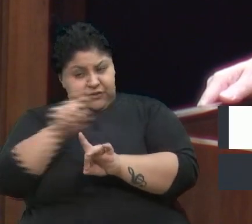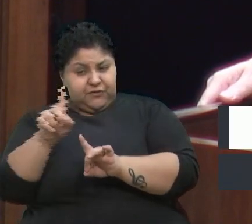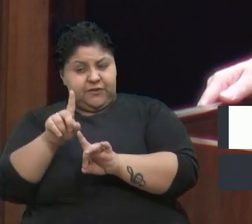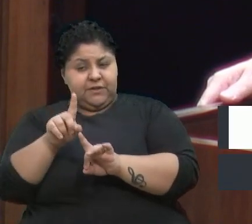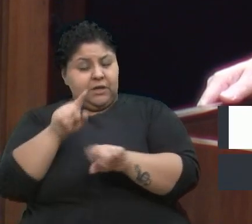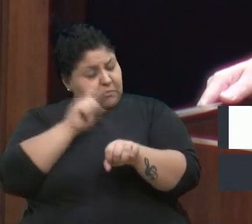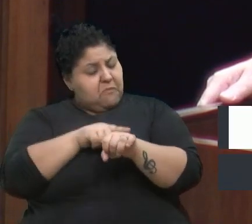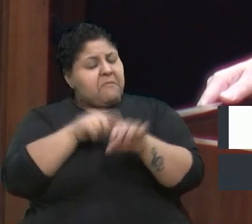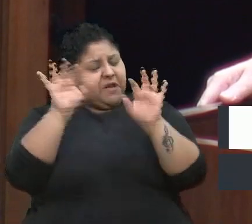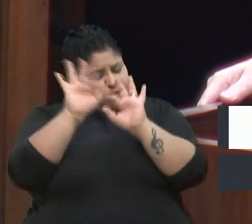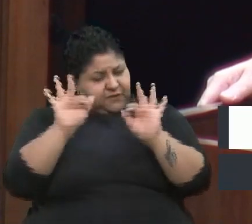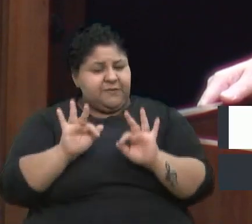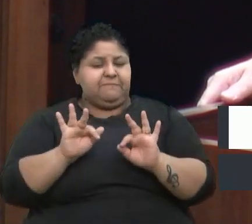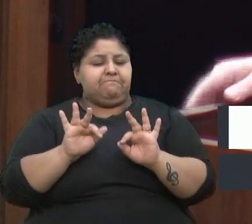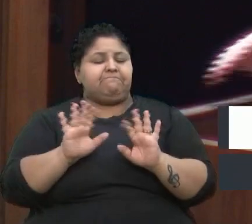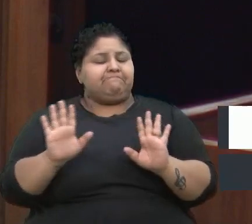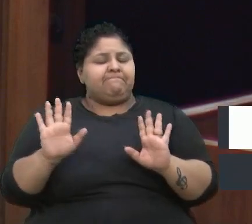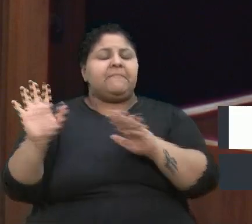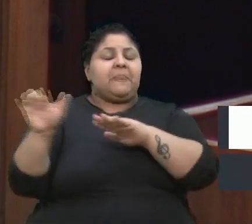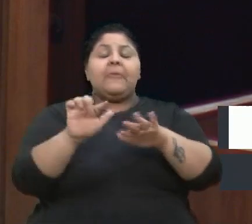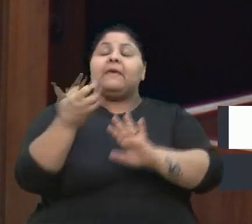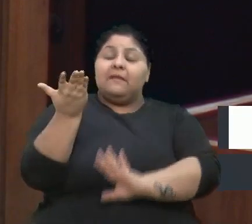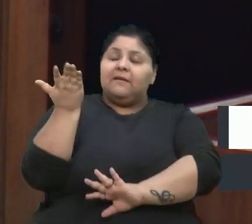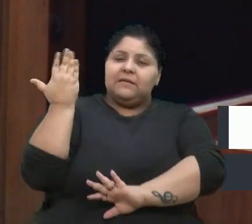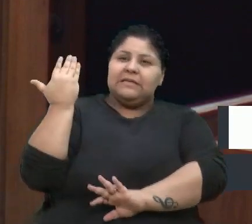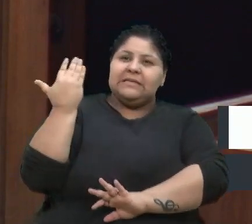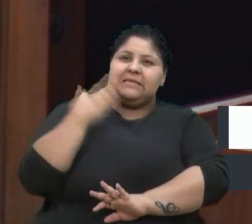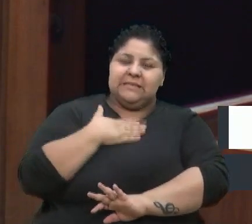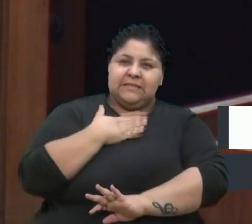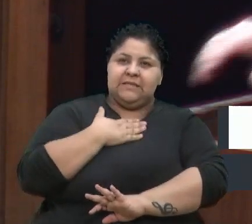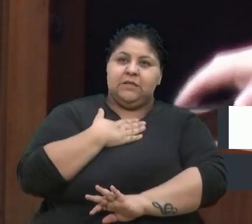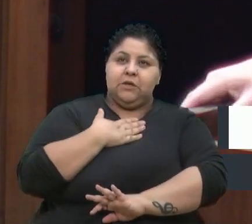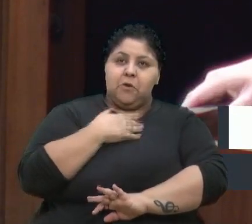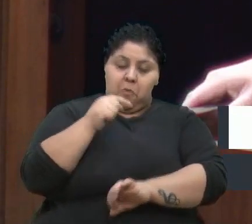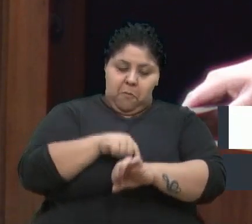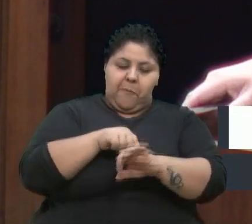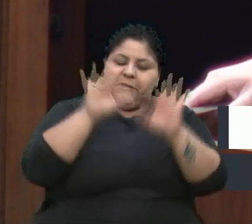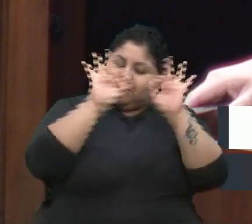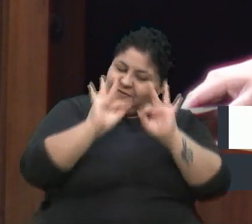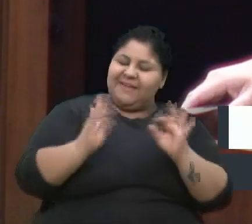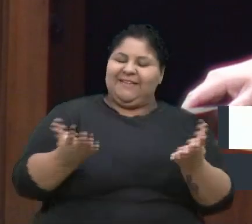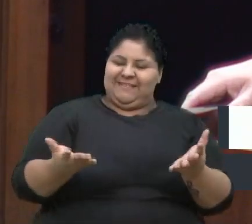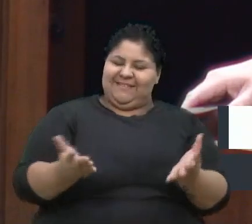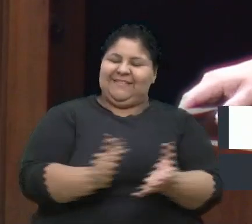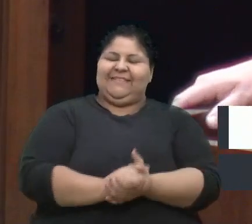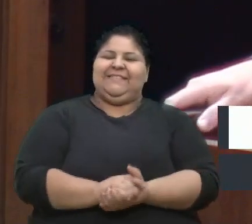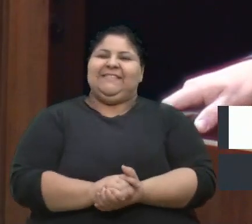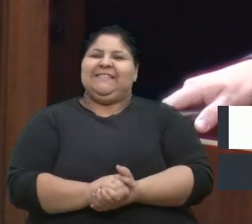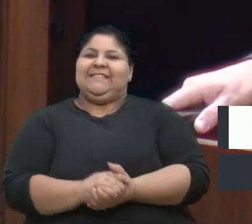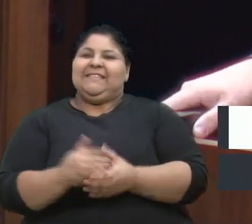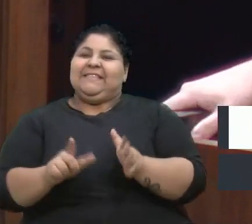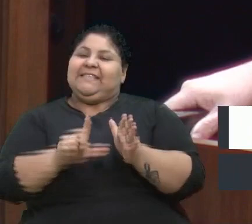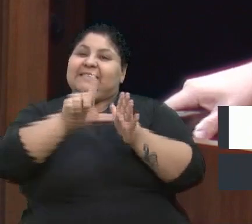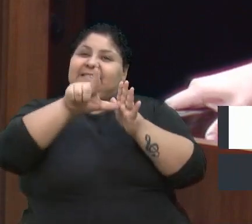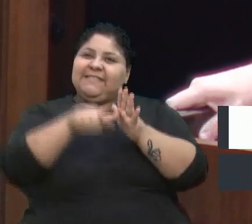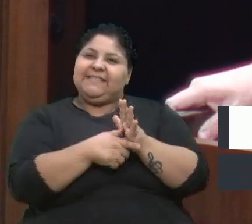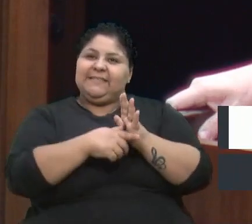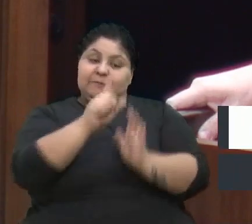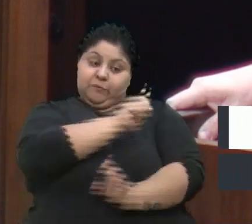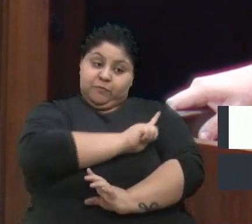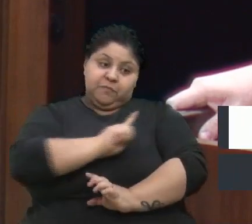felizes. Semana passada foi um desses momentos, né? Após um